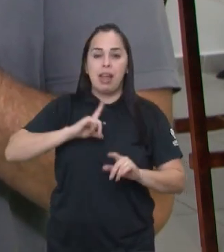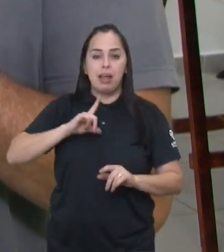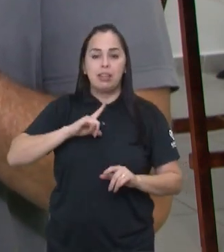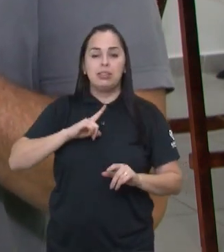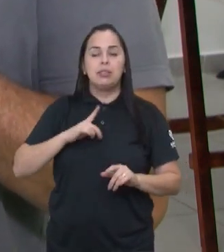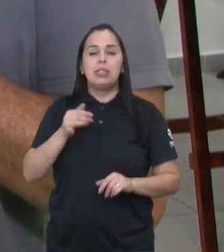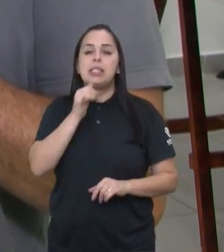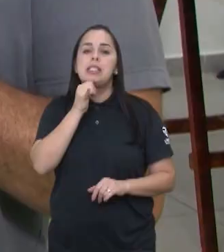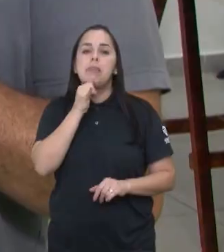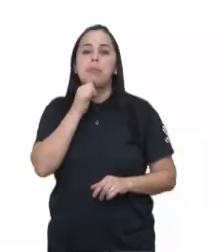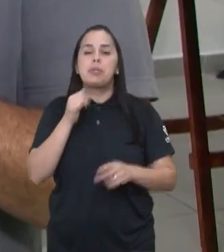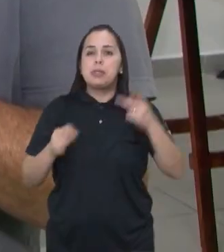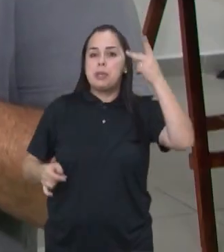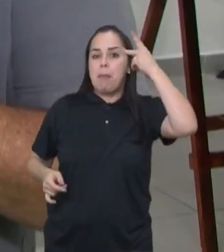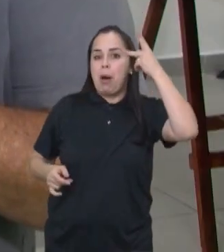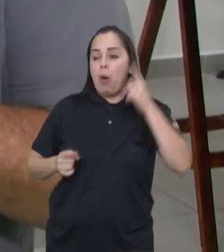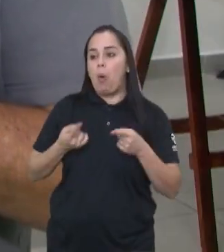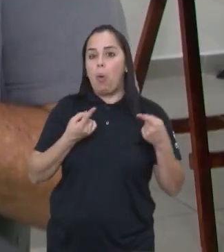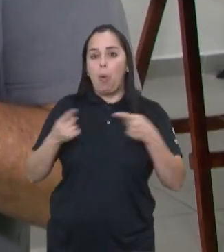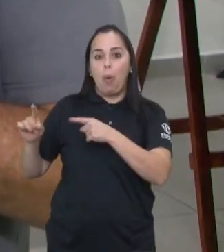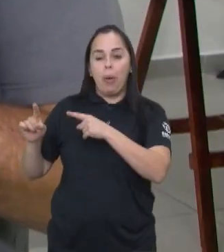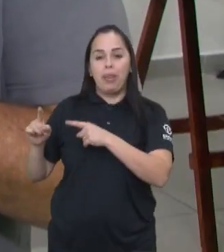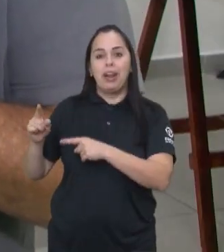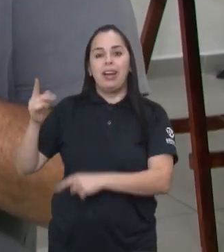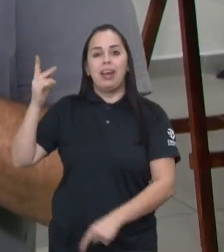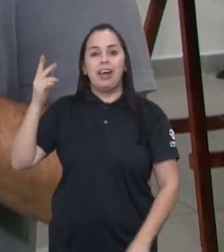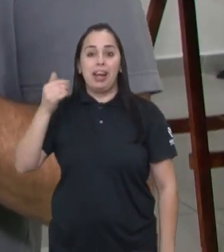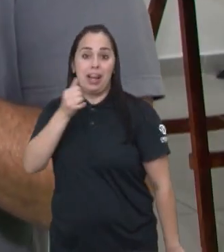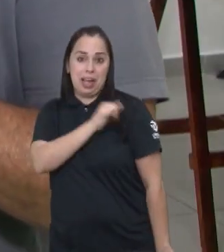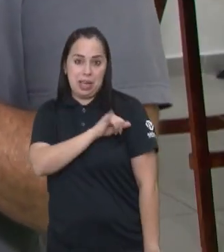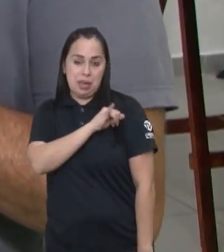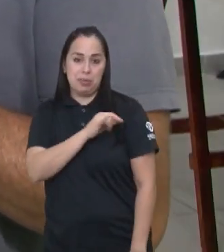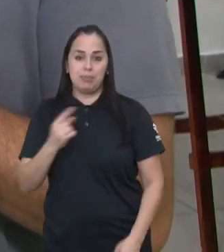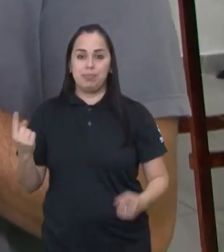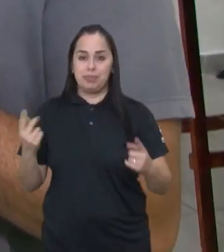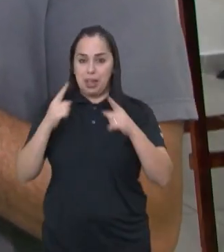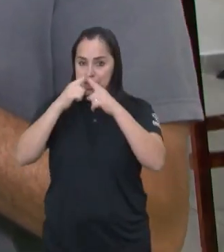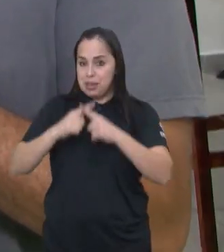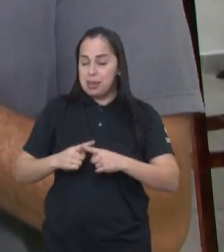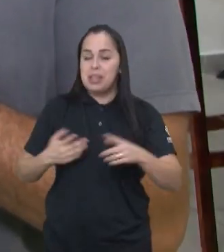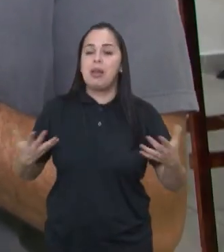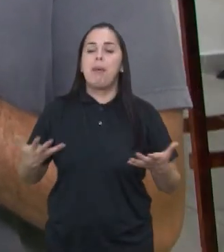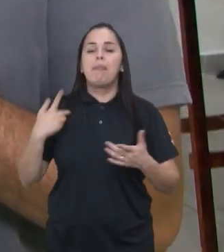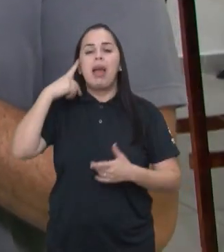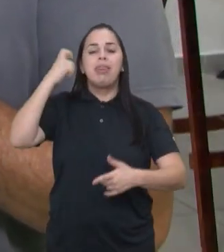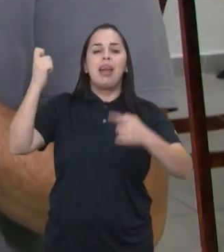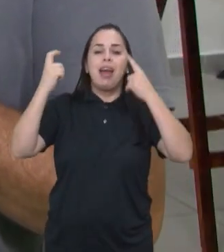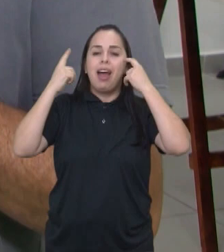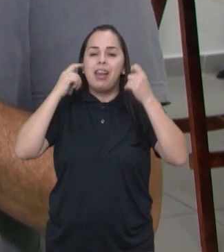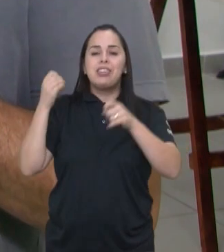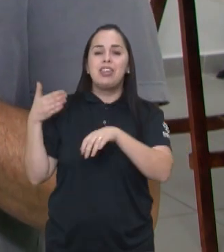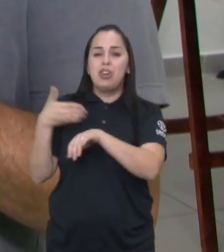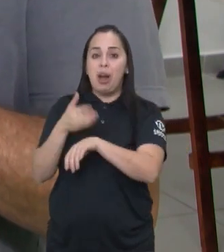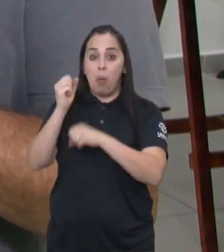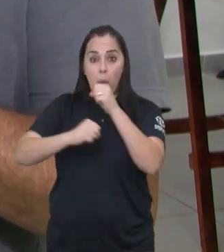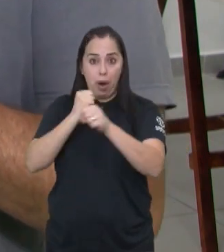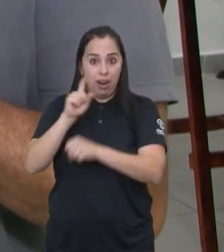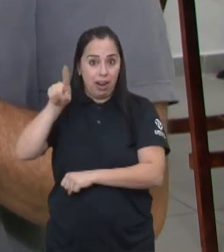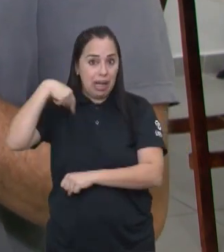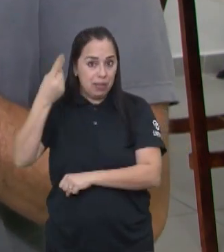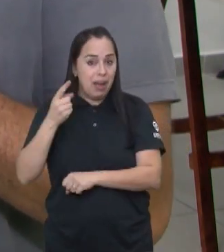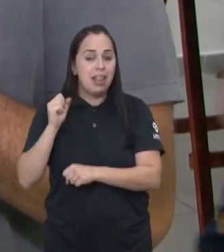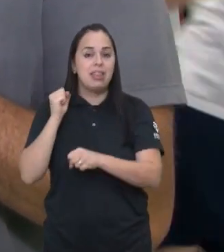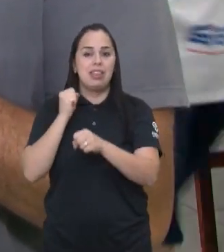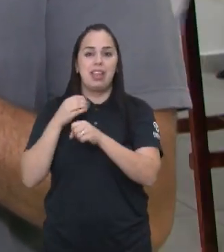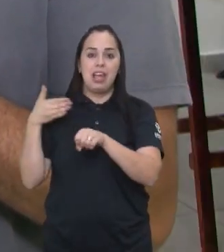São Paulo contra Rio, né? Já tá tendo esse intercâmbio. E a nossa ideia é participar já no que vem